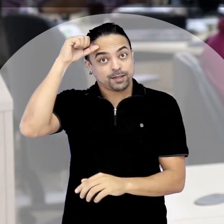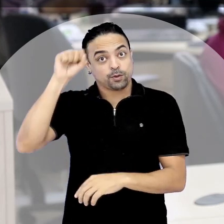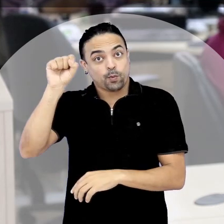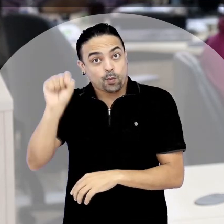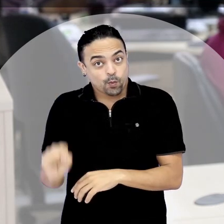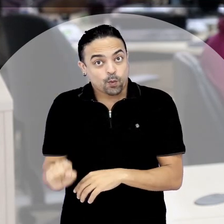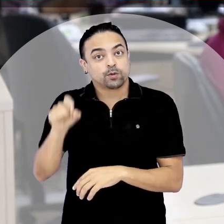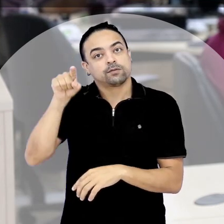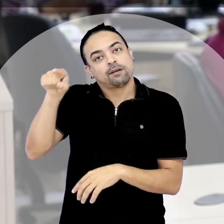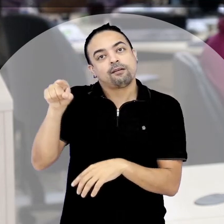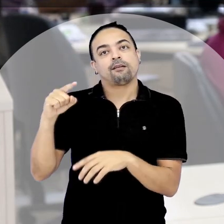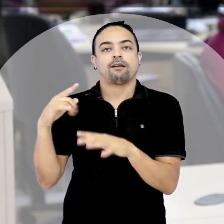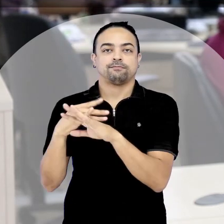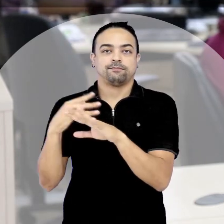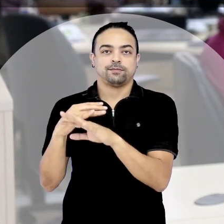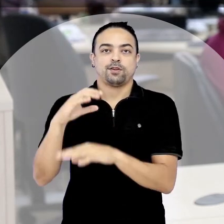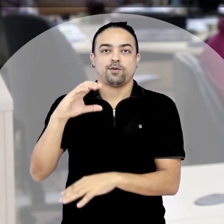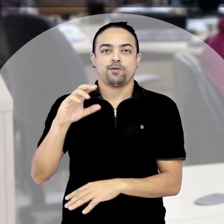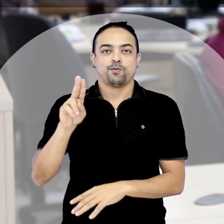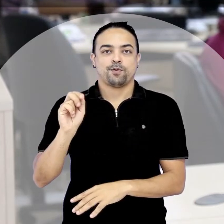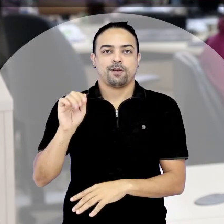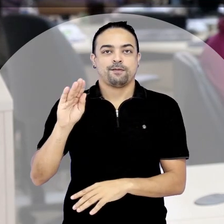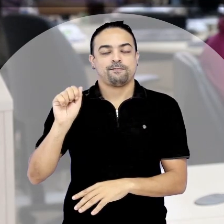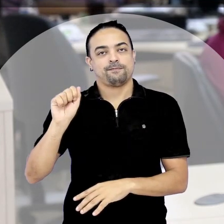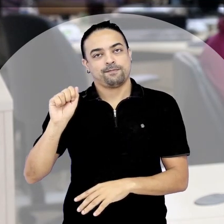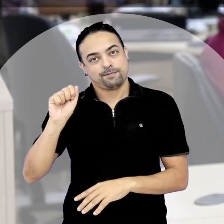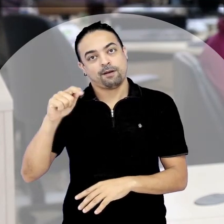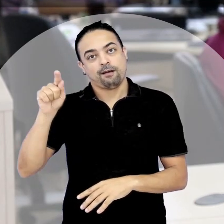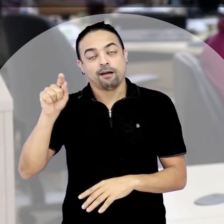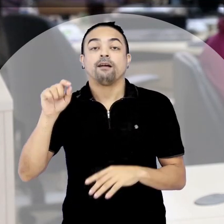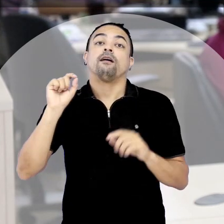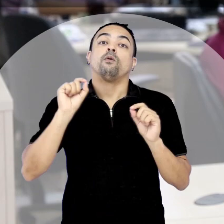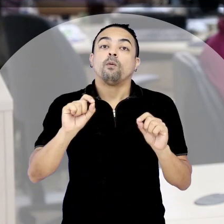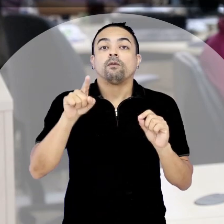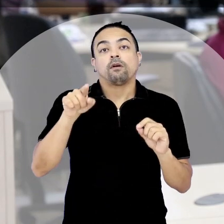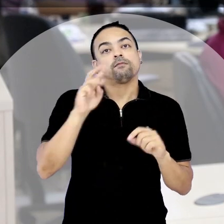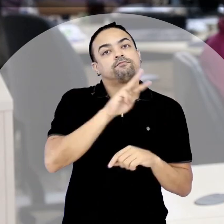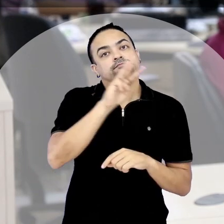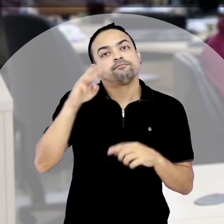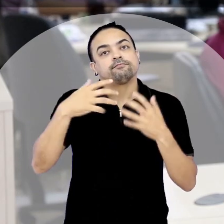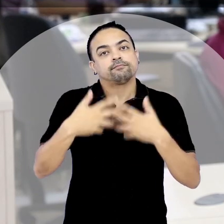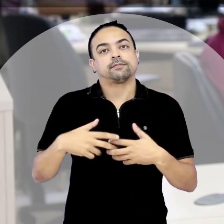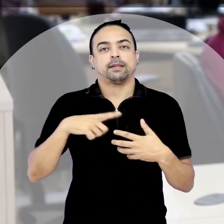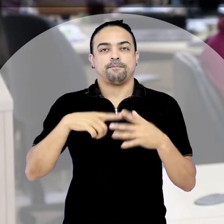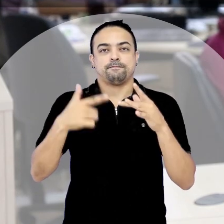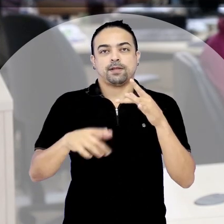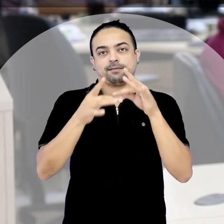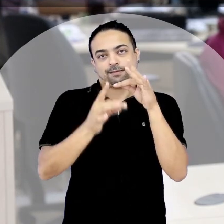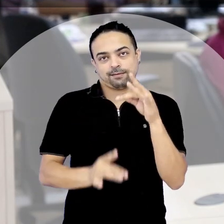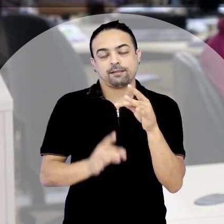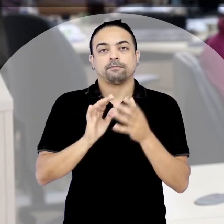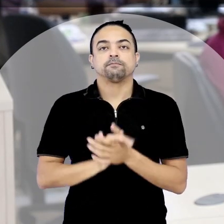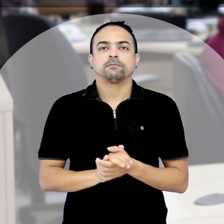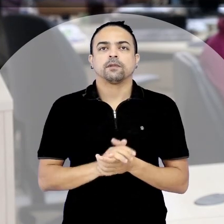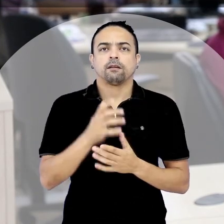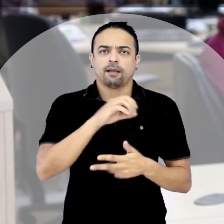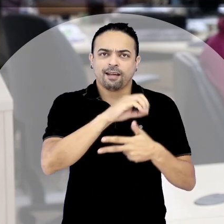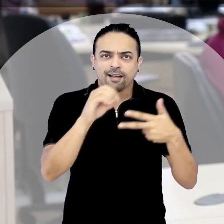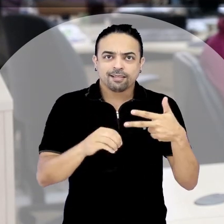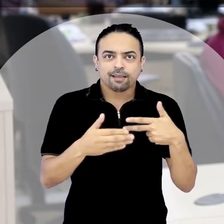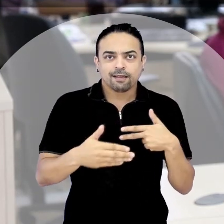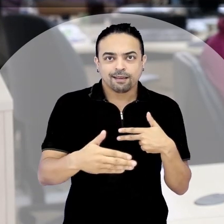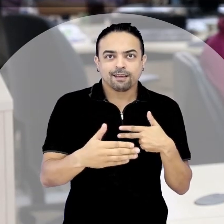você confere no regulamento da olimpíada no portal e apps é ponta azul.br pretende fazer no enem